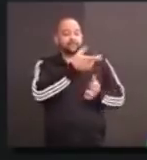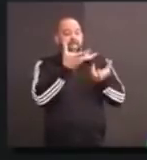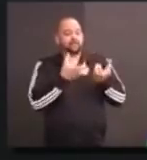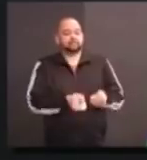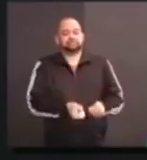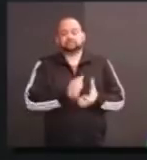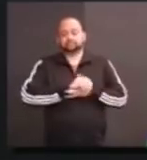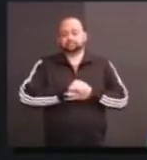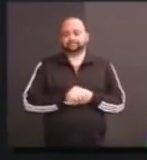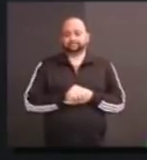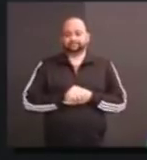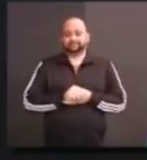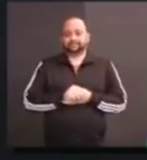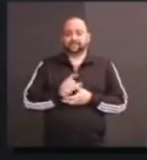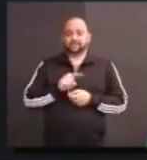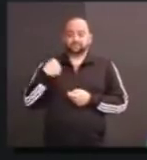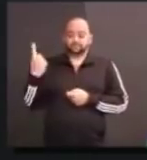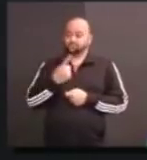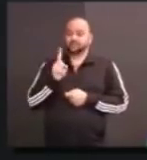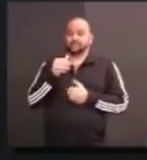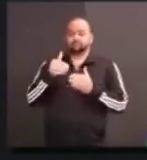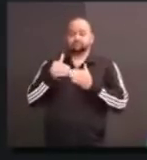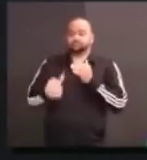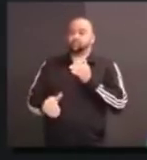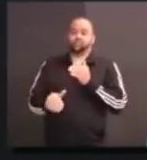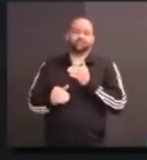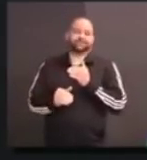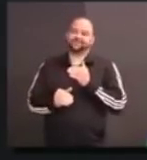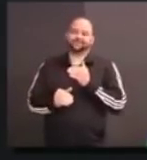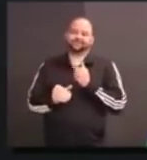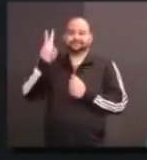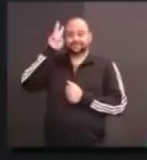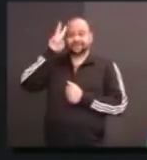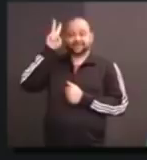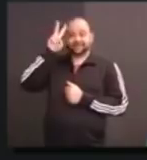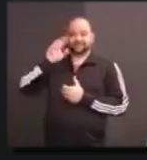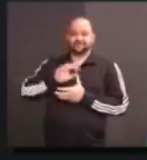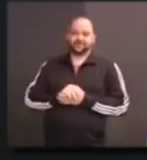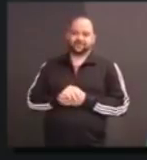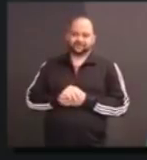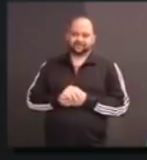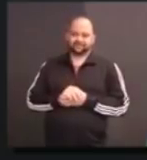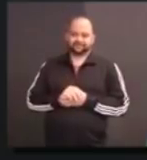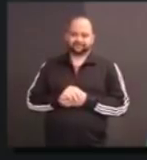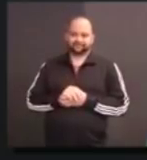e nós não concordamos nem com essa história de